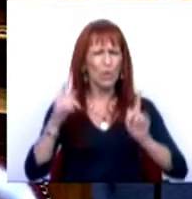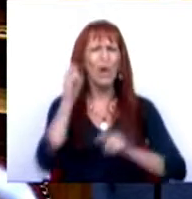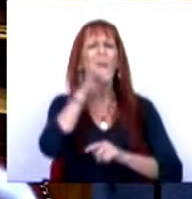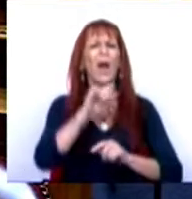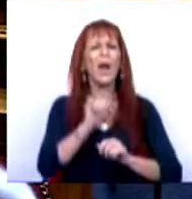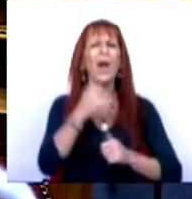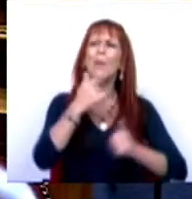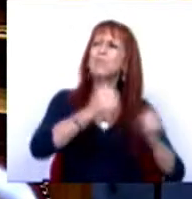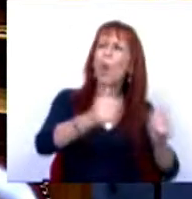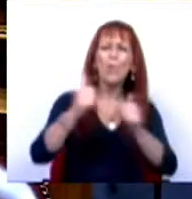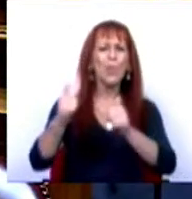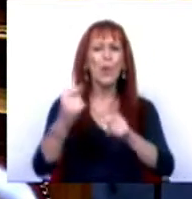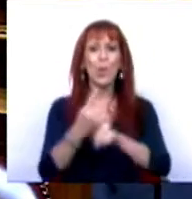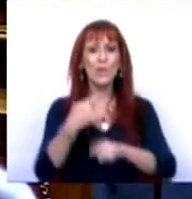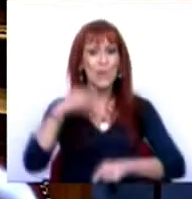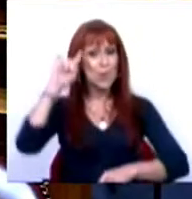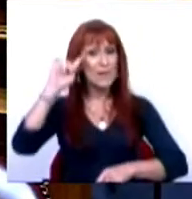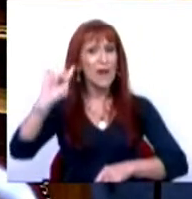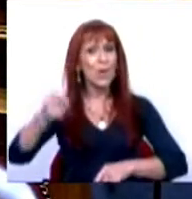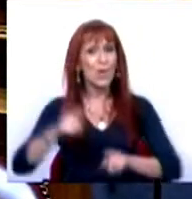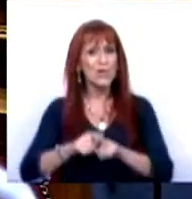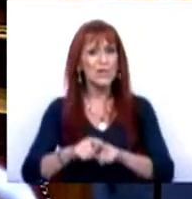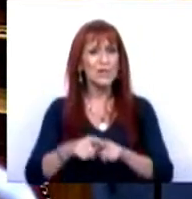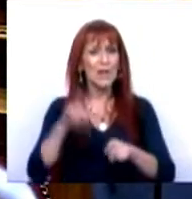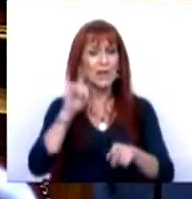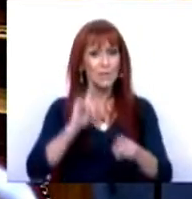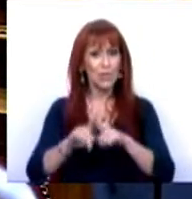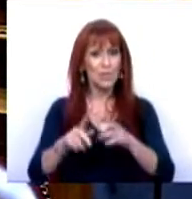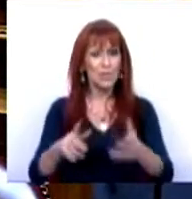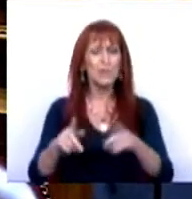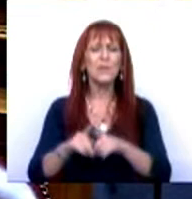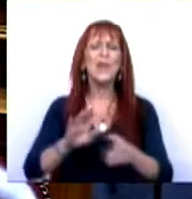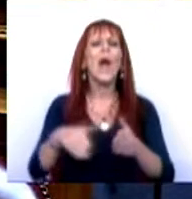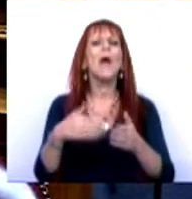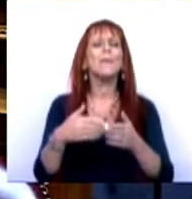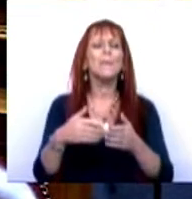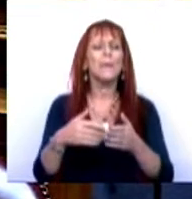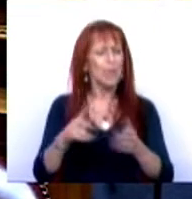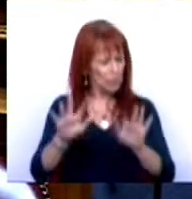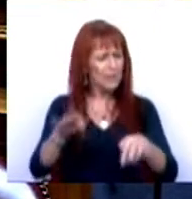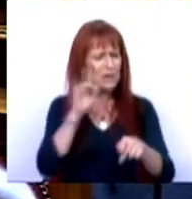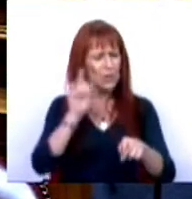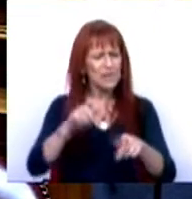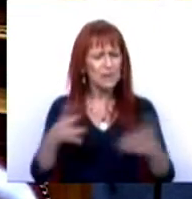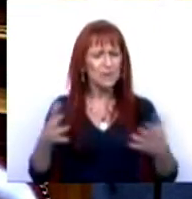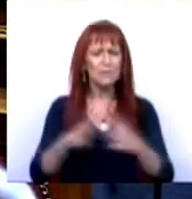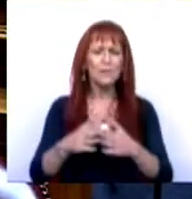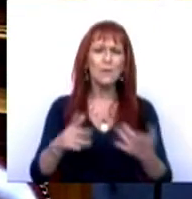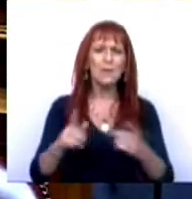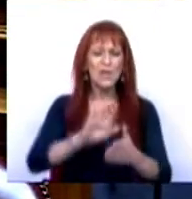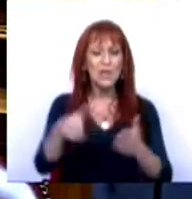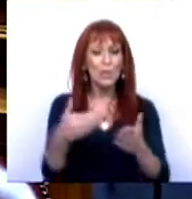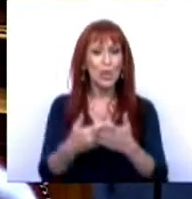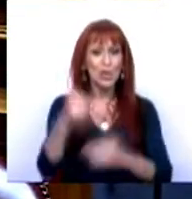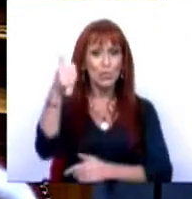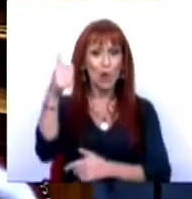é a bondade, porque há uma coisa que eu sei. As deputadas... Peço concluir, Sra. Deputada. Eu termino já, Sra. Presidente. As propostas